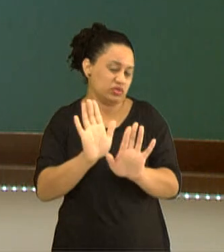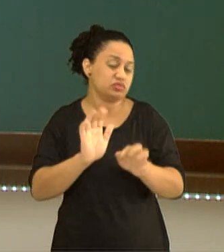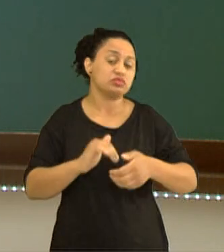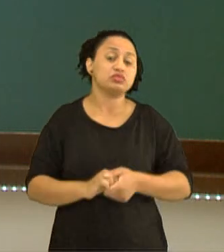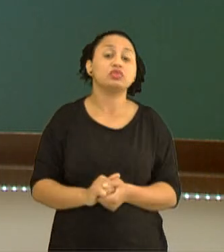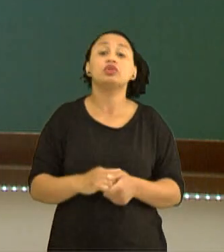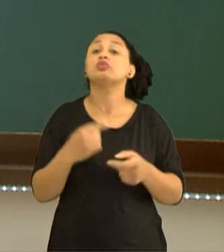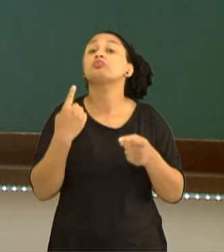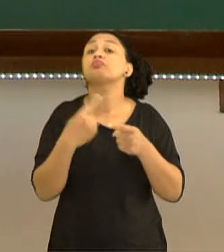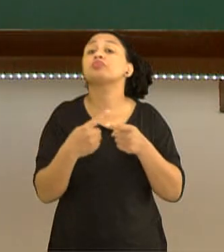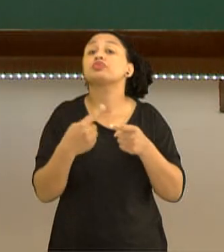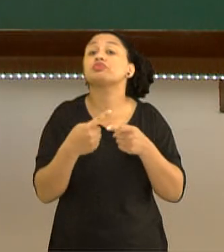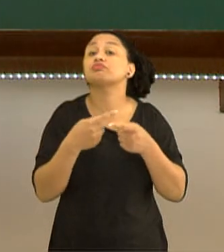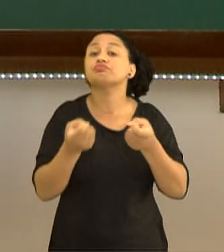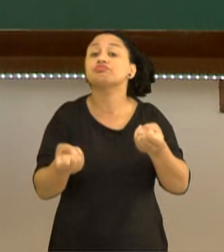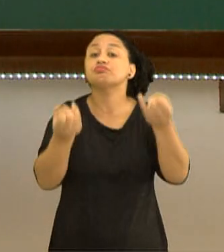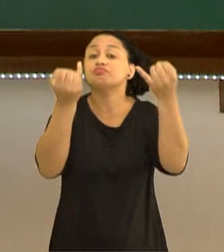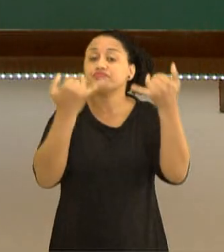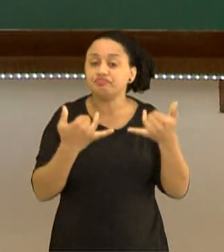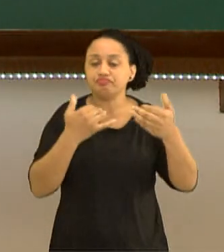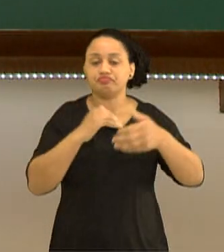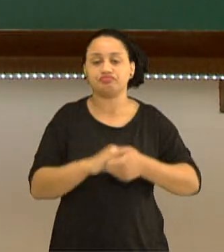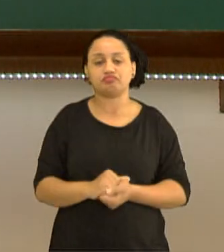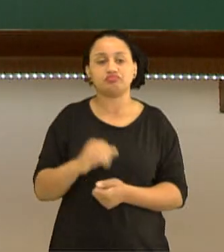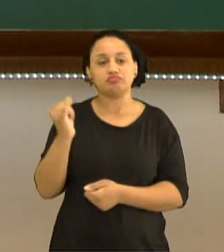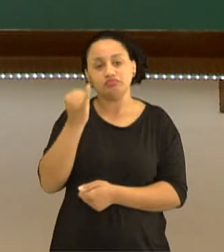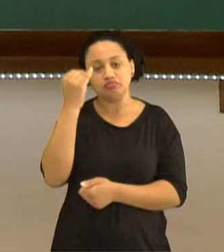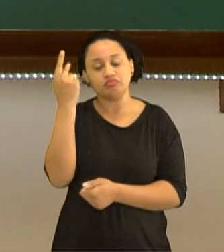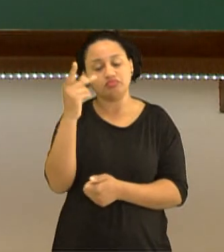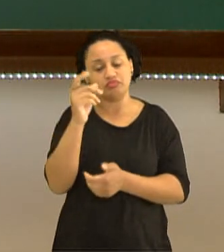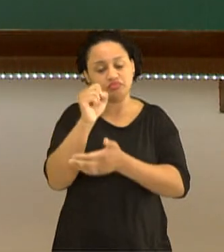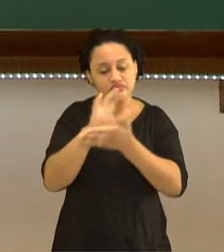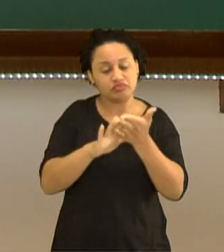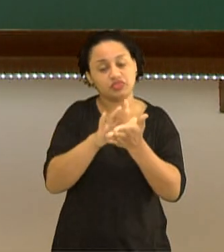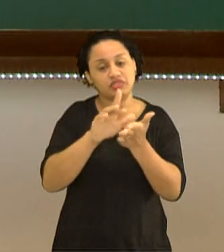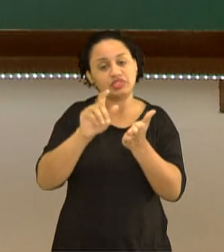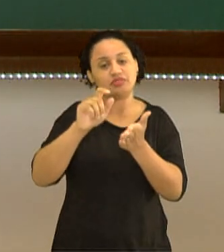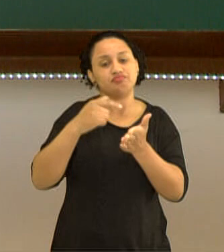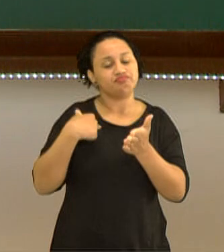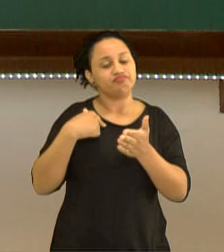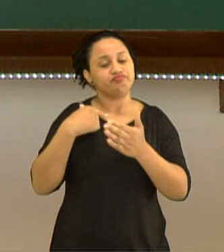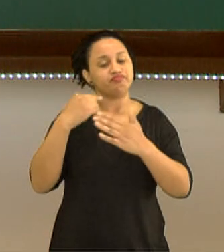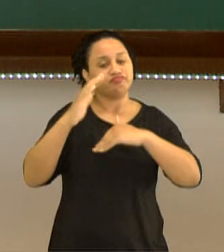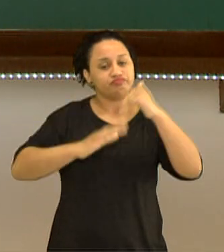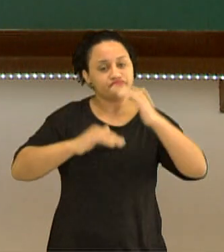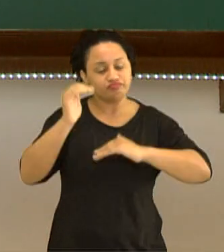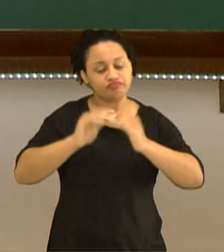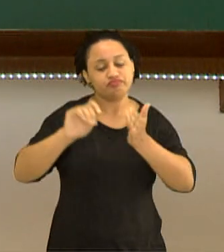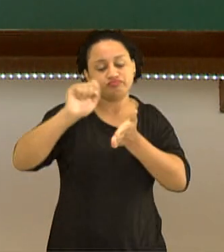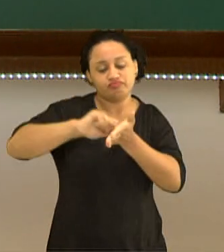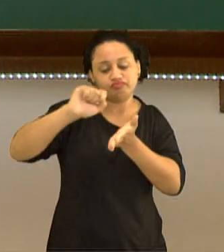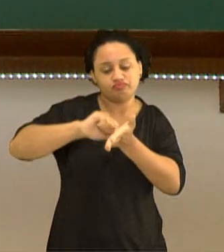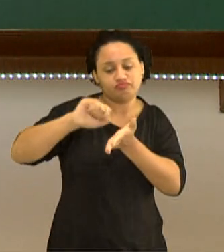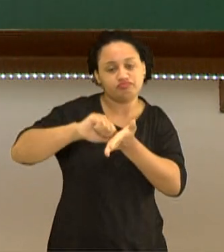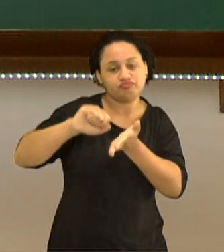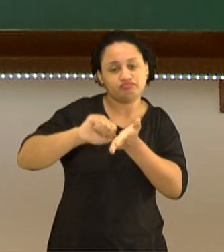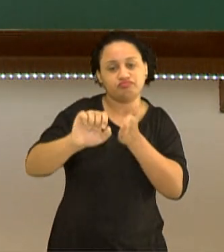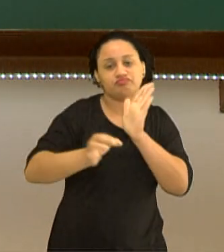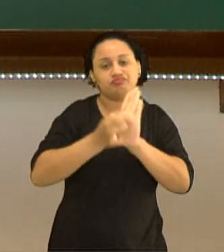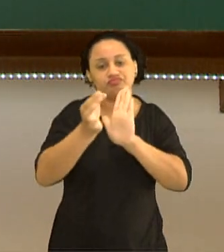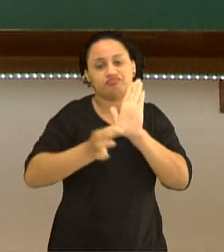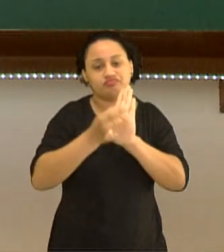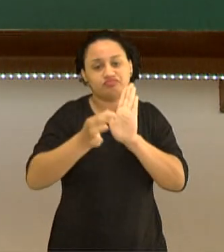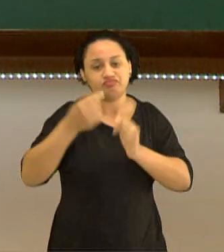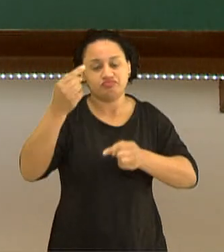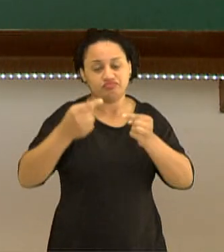por quê. O importante nessa atividade é você exercitar a capacidade de escrita, de argumentação e